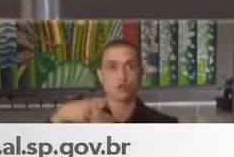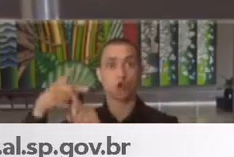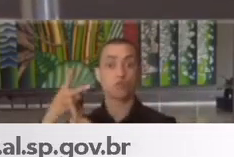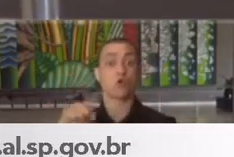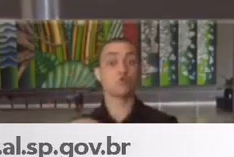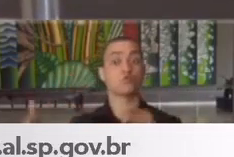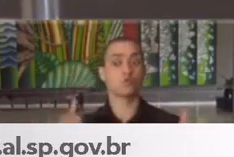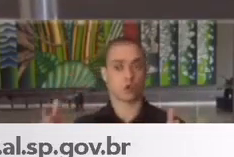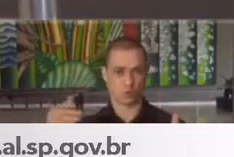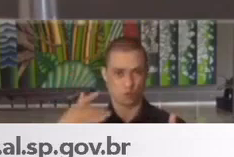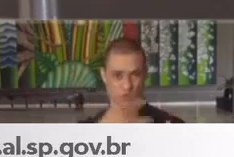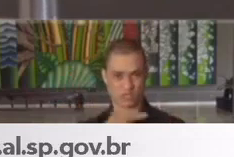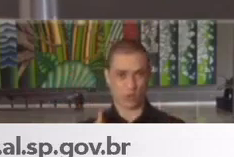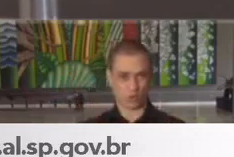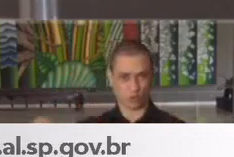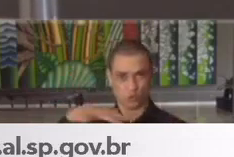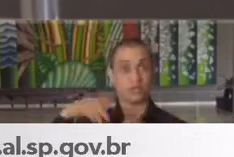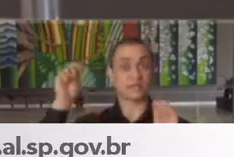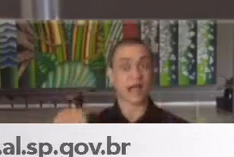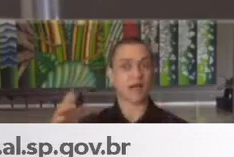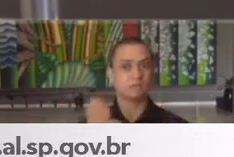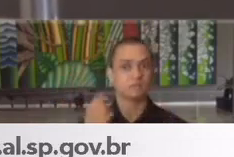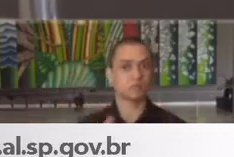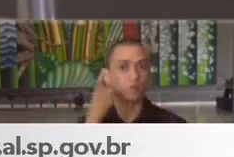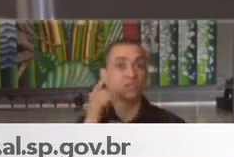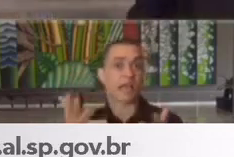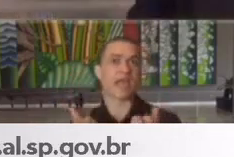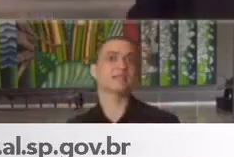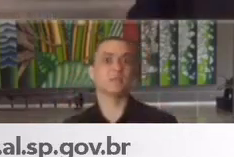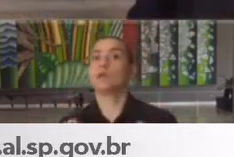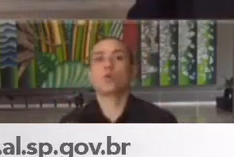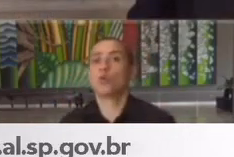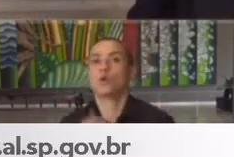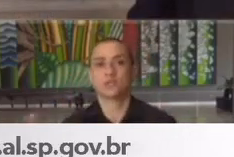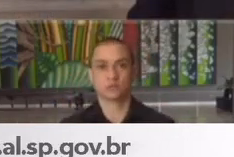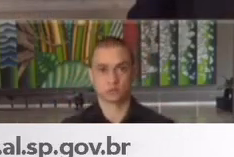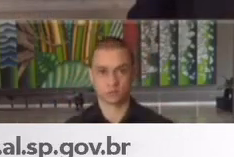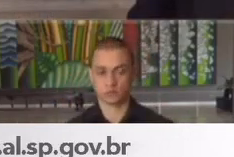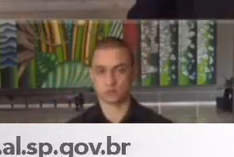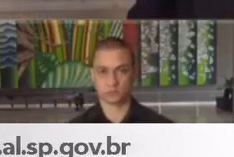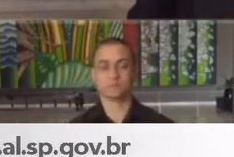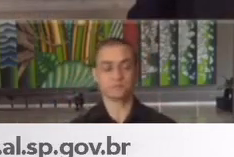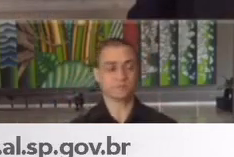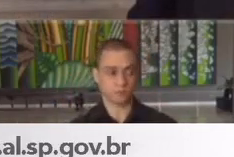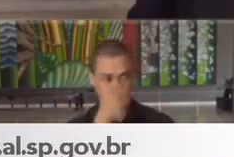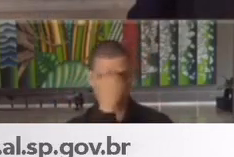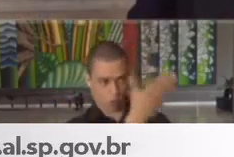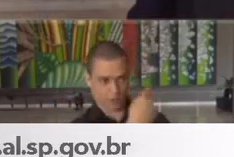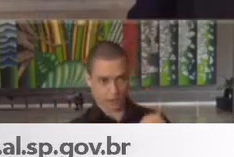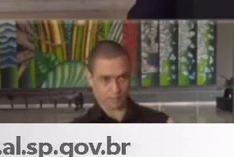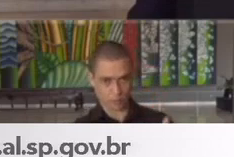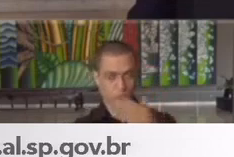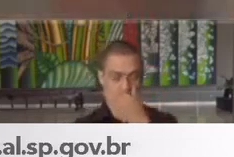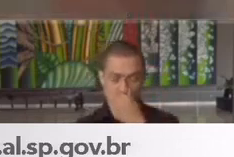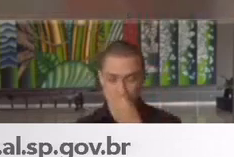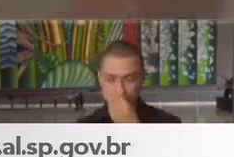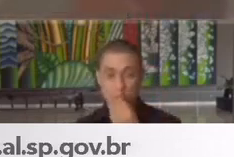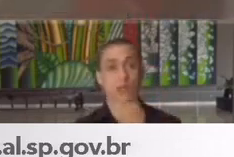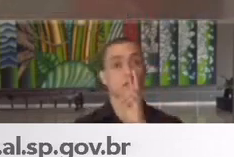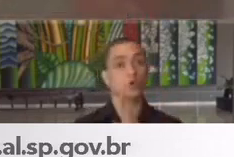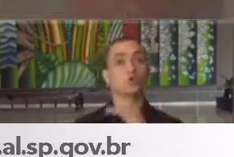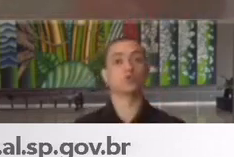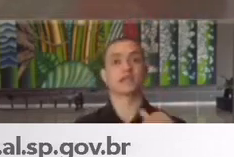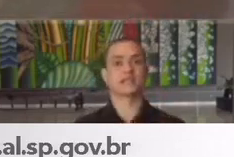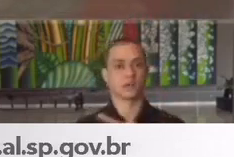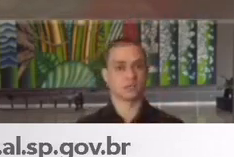sistema de saúde está dimensionado para absorver a demanda? Obrigado. A pergunta da jornalista Silvia Amorim. Responde o